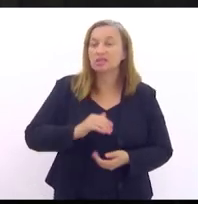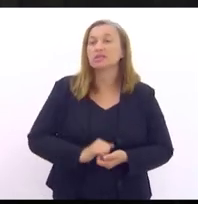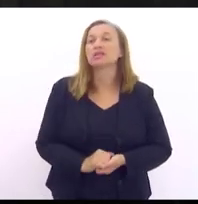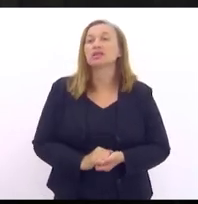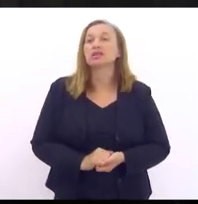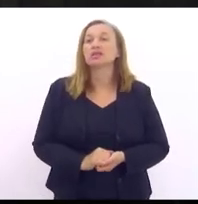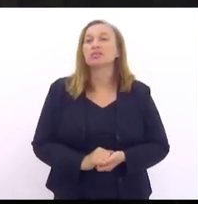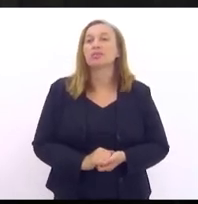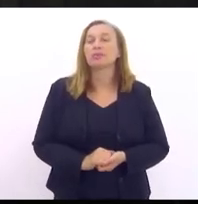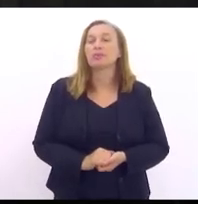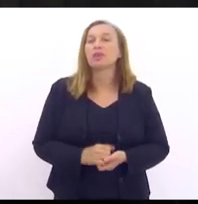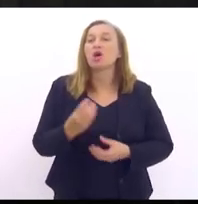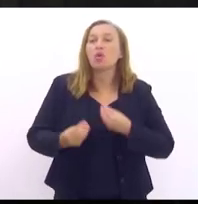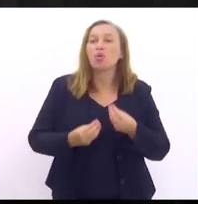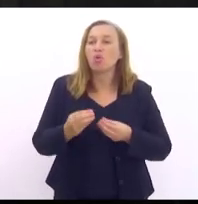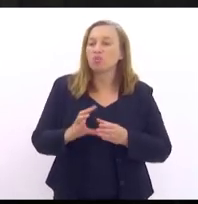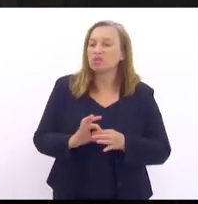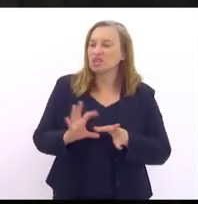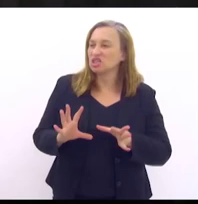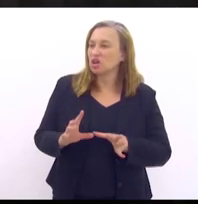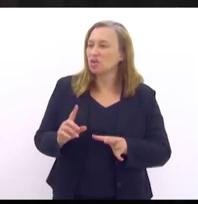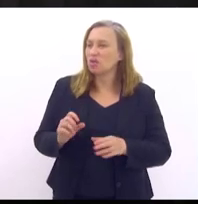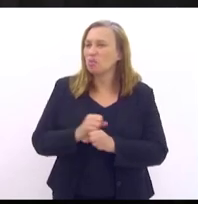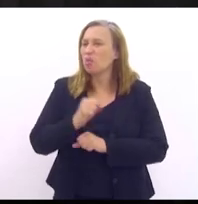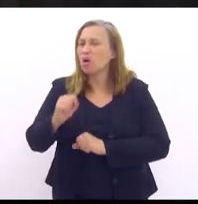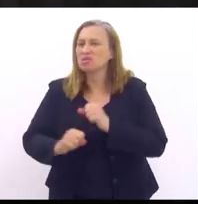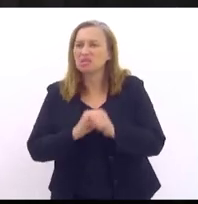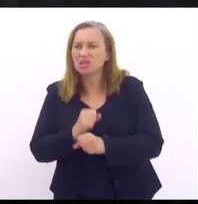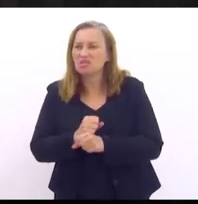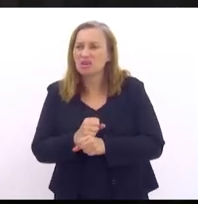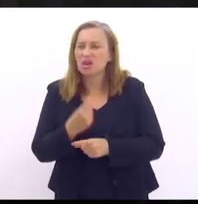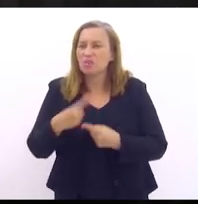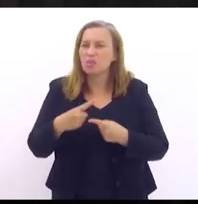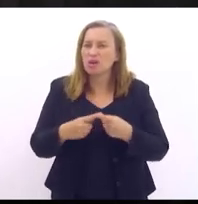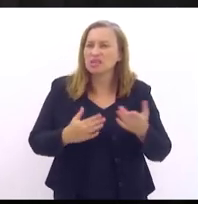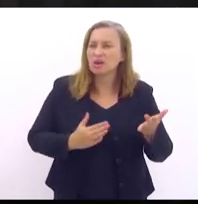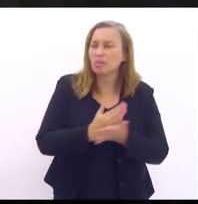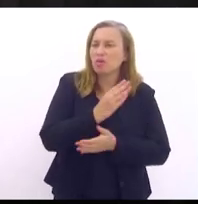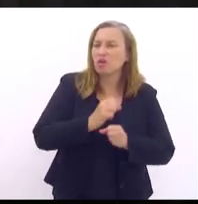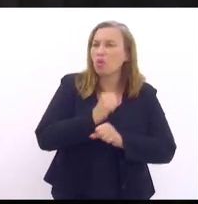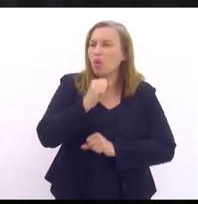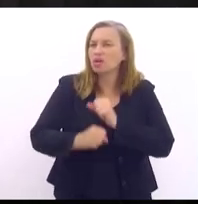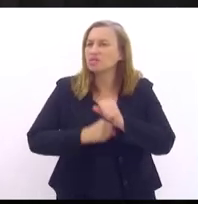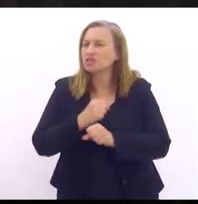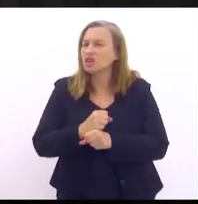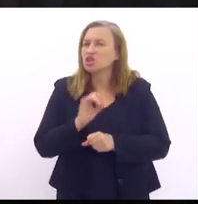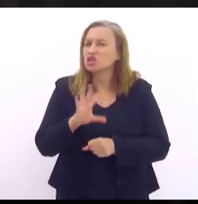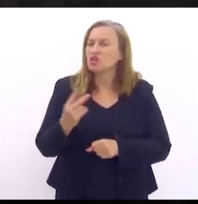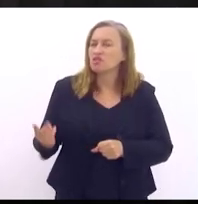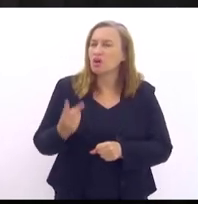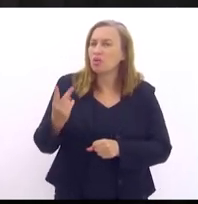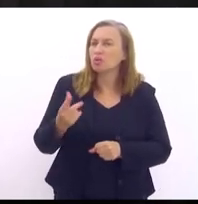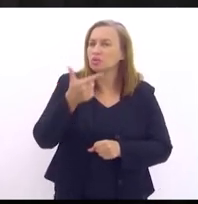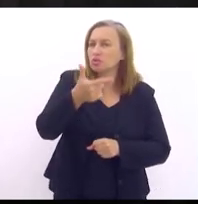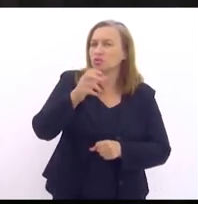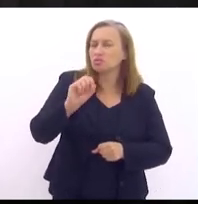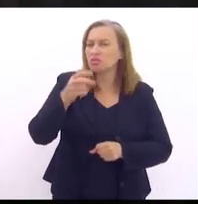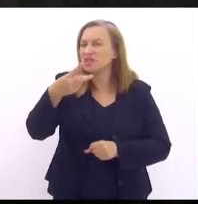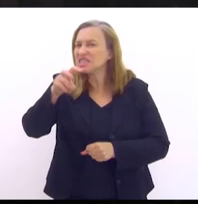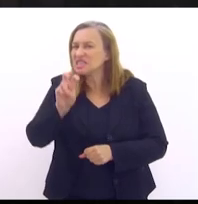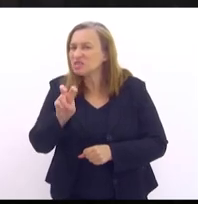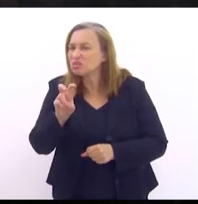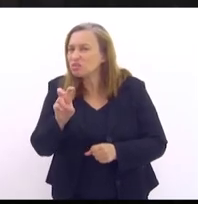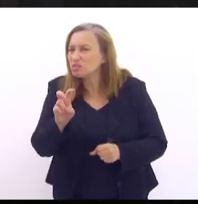assim, vamos deixar para o ano que vem, porque se aprovar o ano que vem, só vai valer para